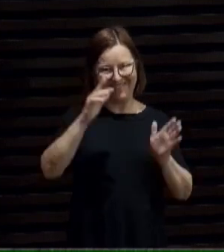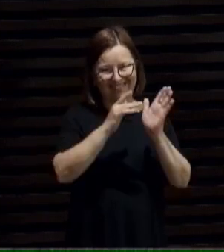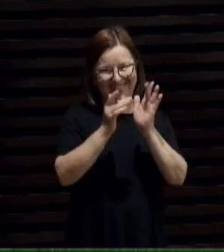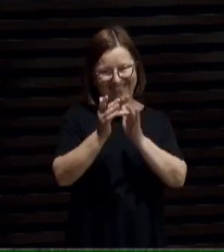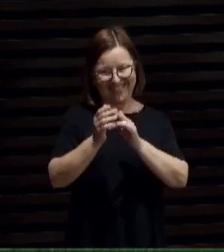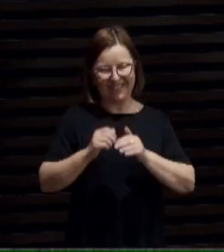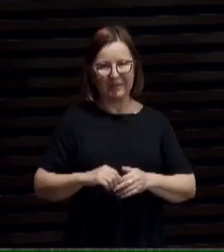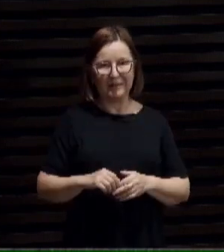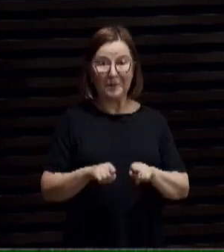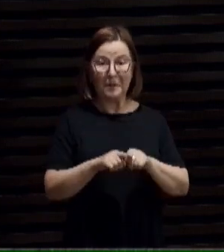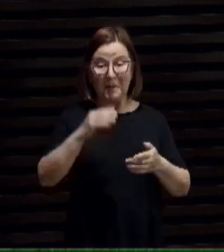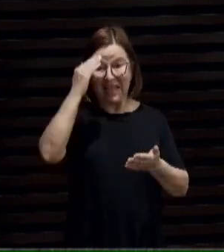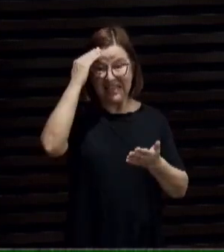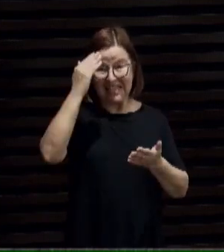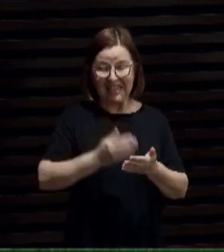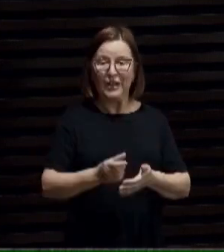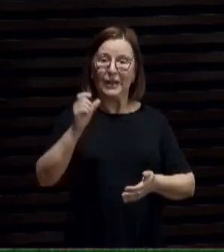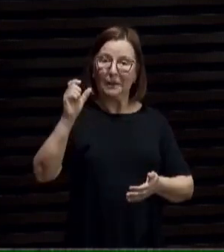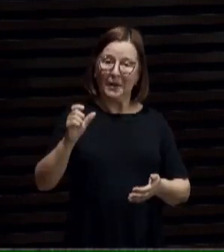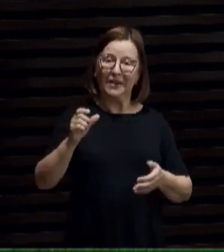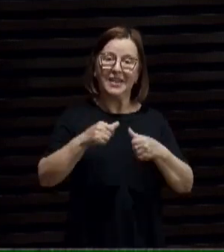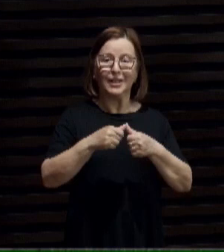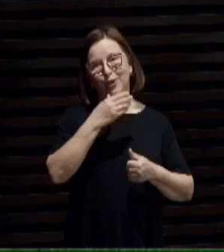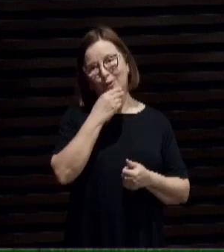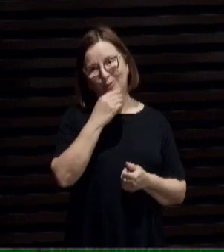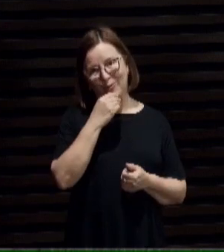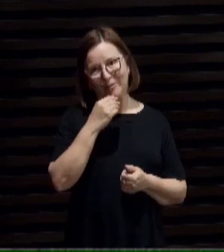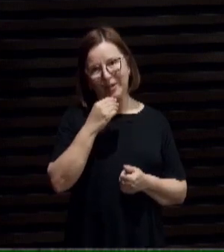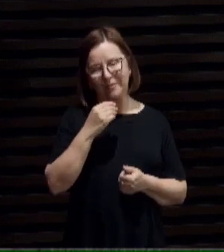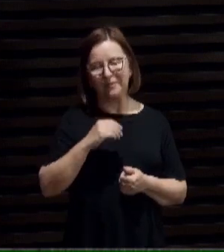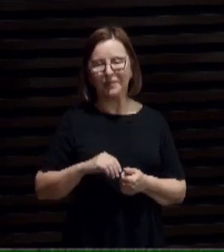Eles creram na palavra do estranho e lançaram.